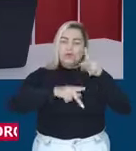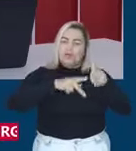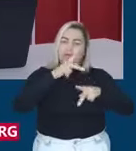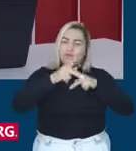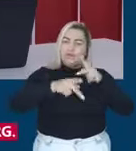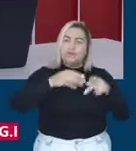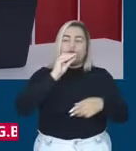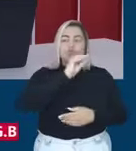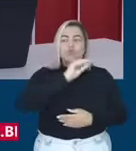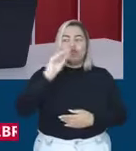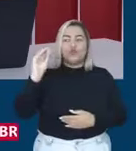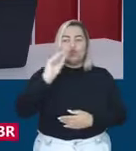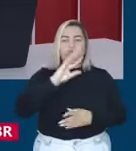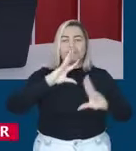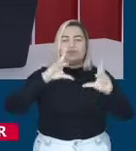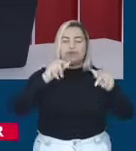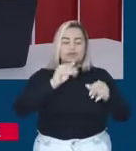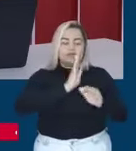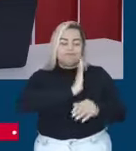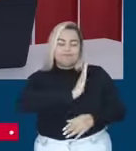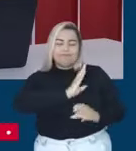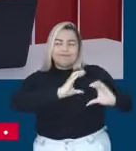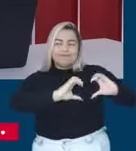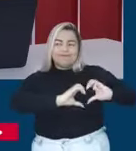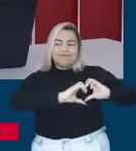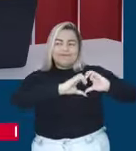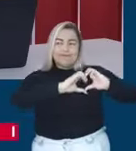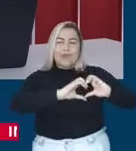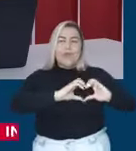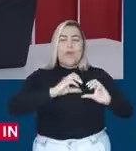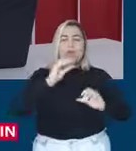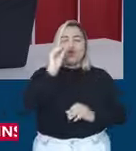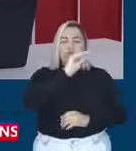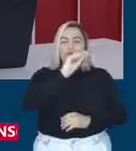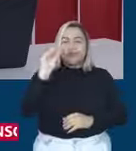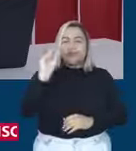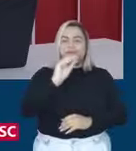Beijo a todos. No coração de todos. Muito Beijo. bom. Prazer. Coração de todos.